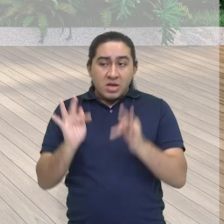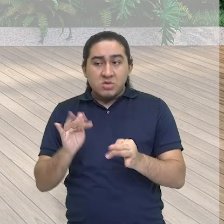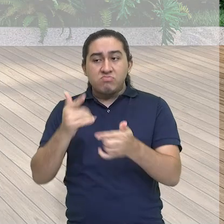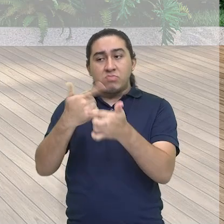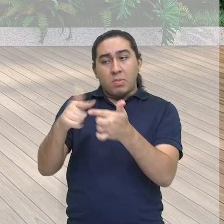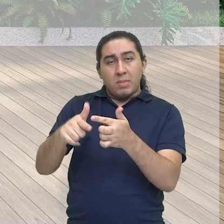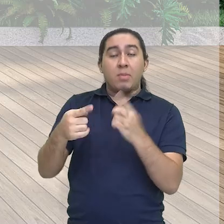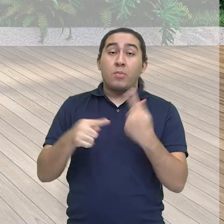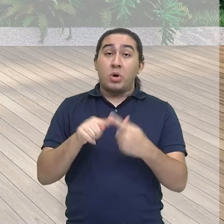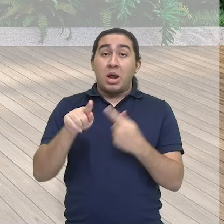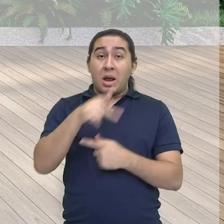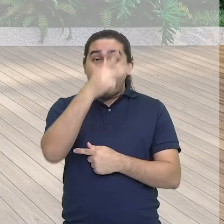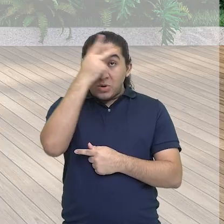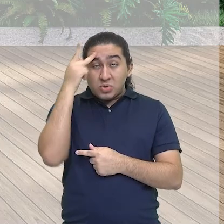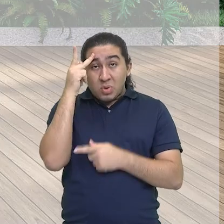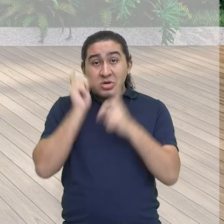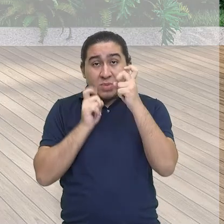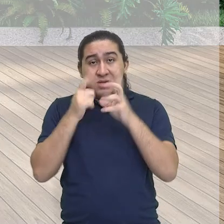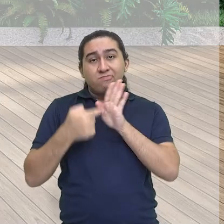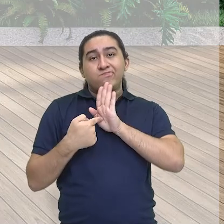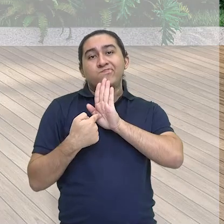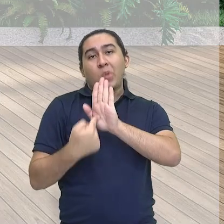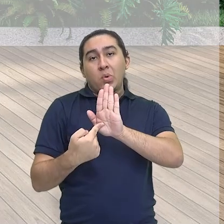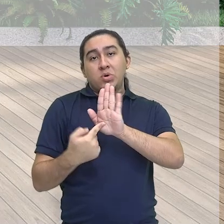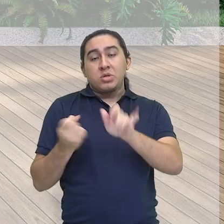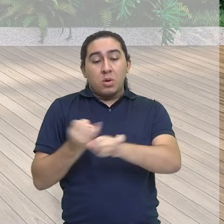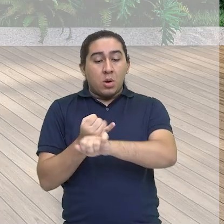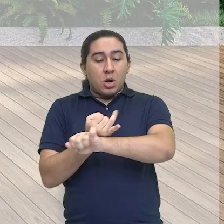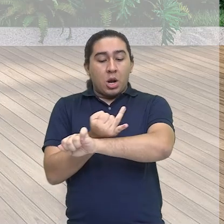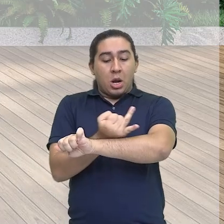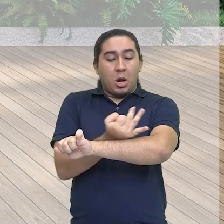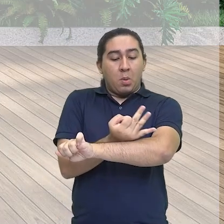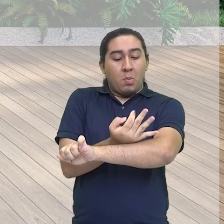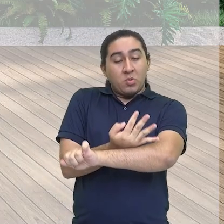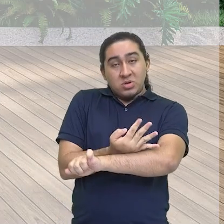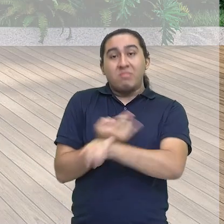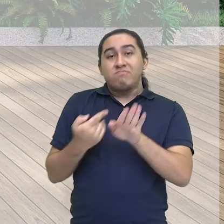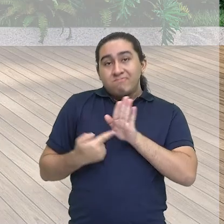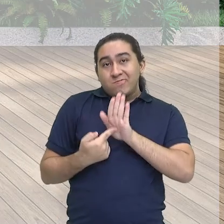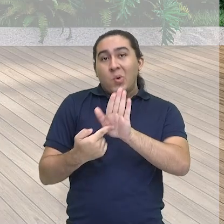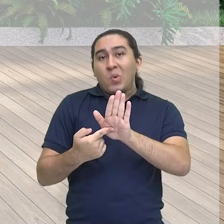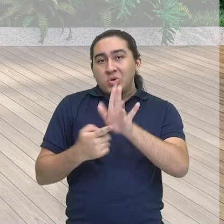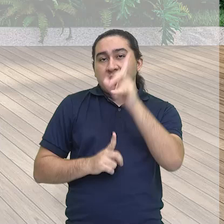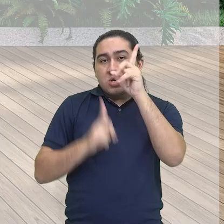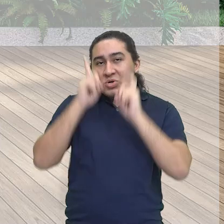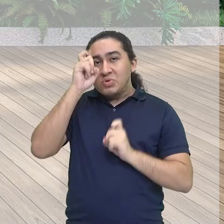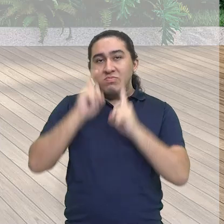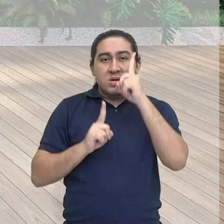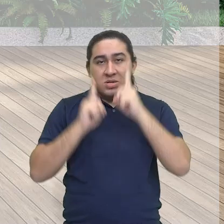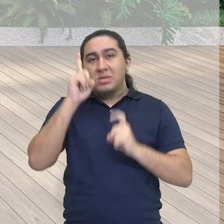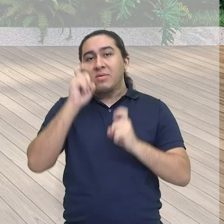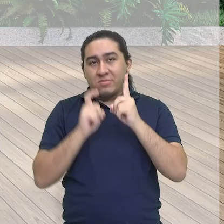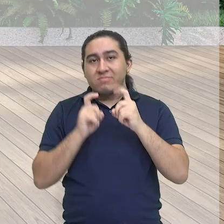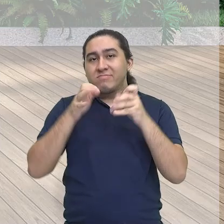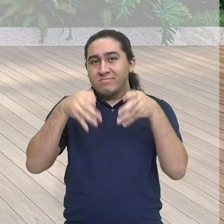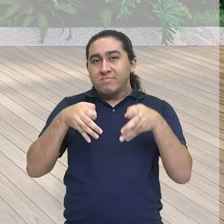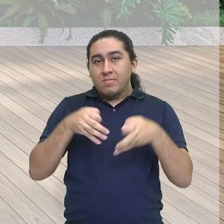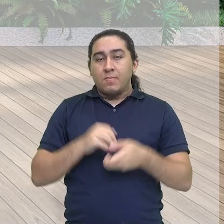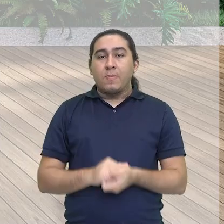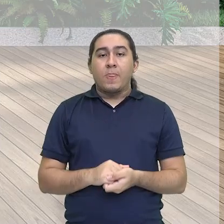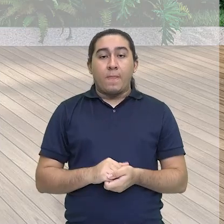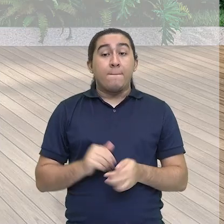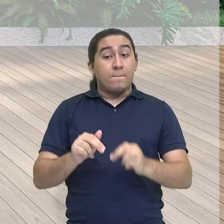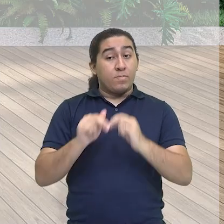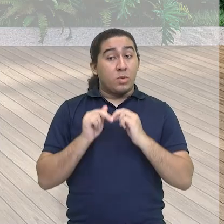ela mostra, né, as emoções, elas aparecem no rosto da pessoa. Então, é a